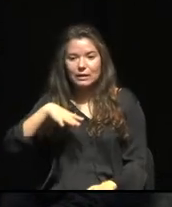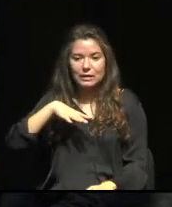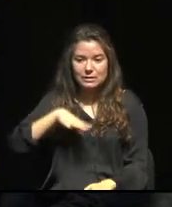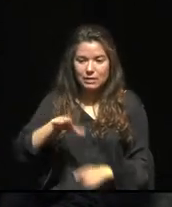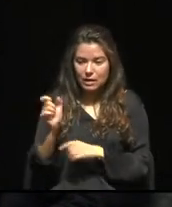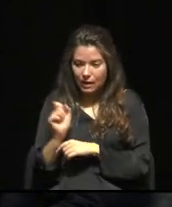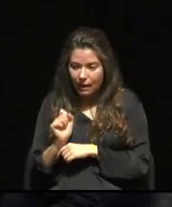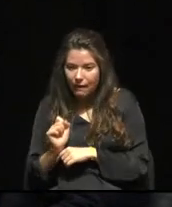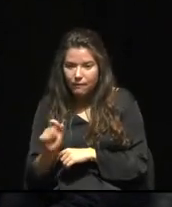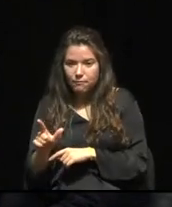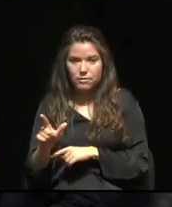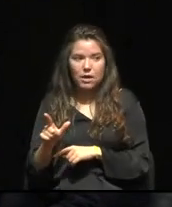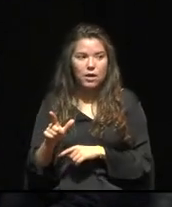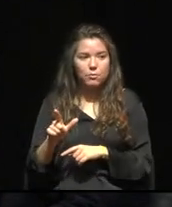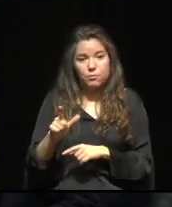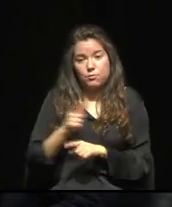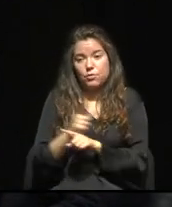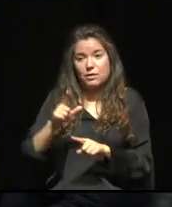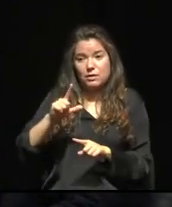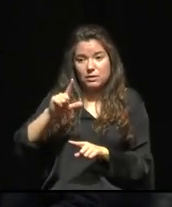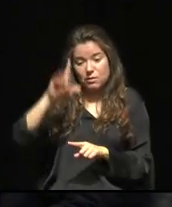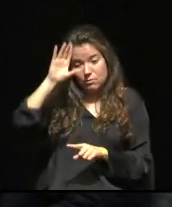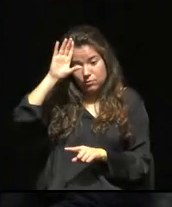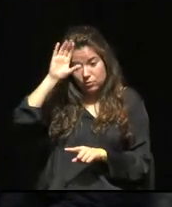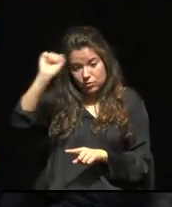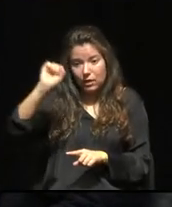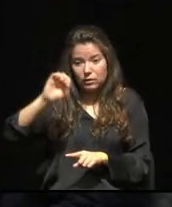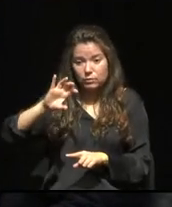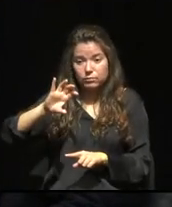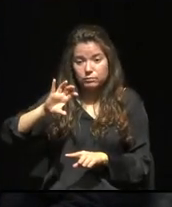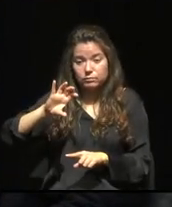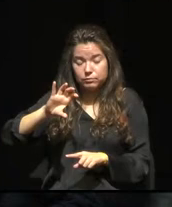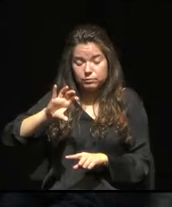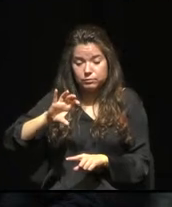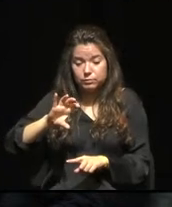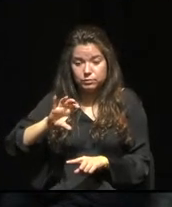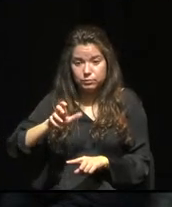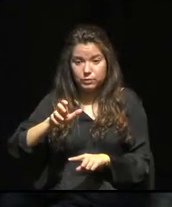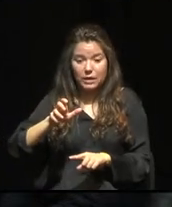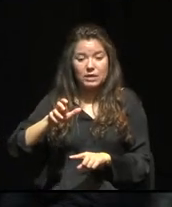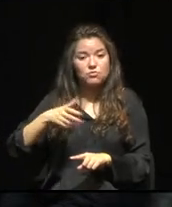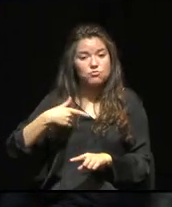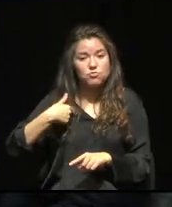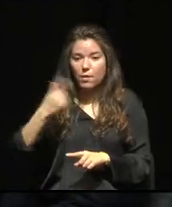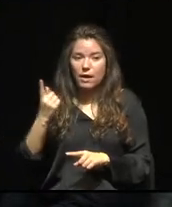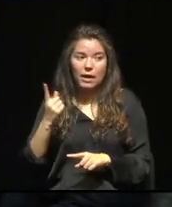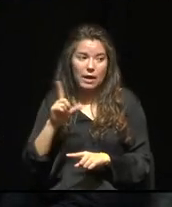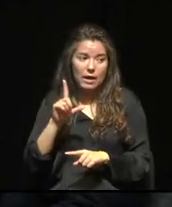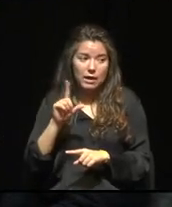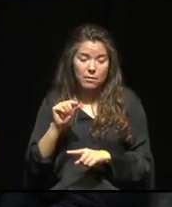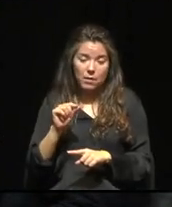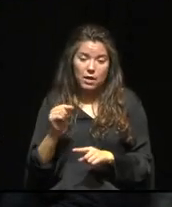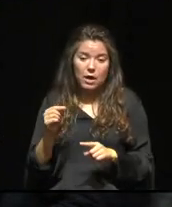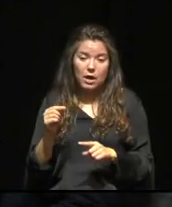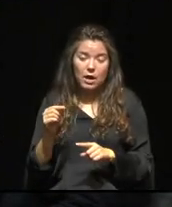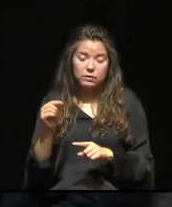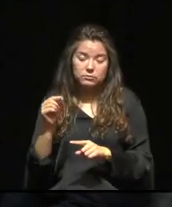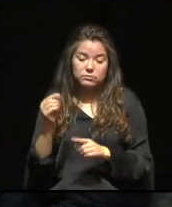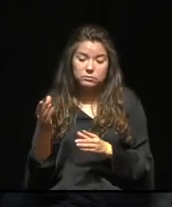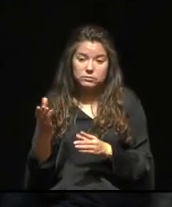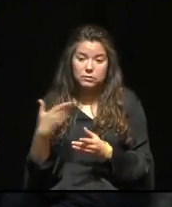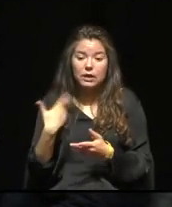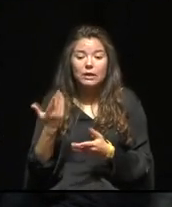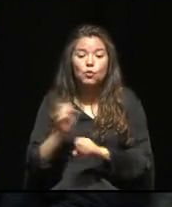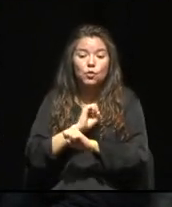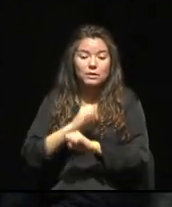Jor estrangeiro de um estado que Portugal não reconhece o que significa senhor nem Portugal nem as nações unidas O que significa senhor presidente